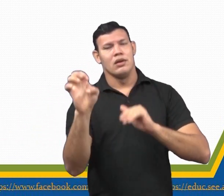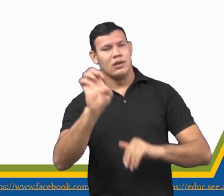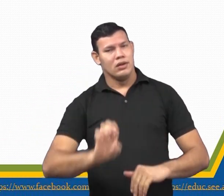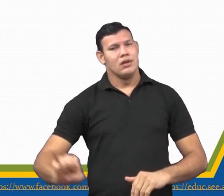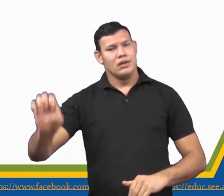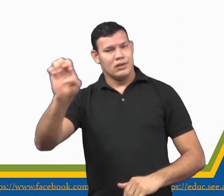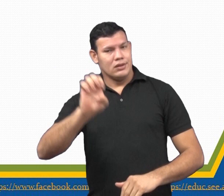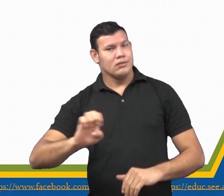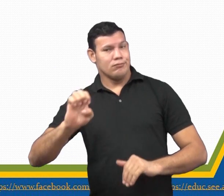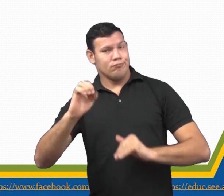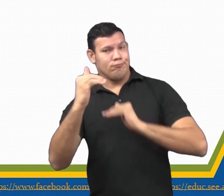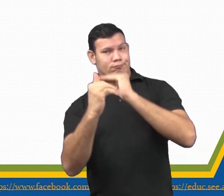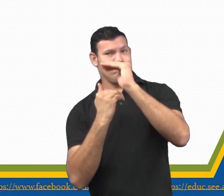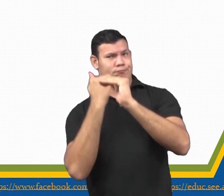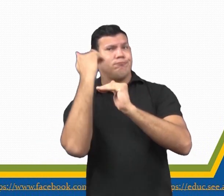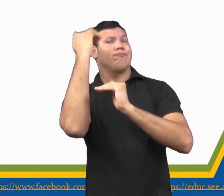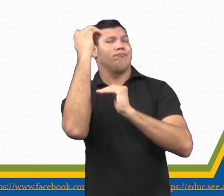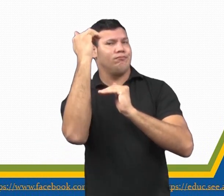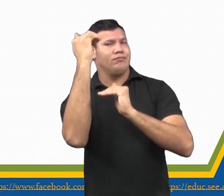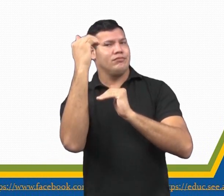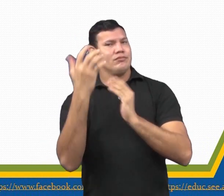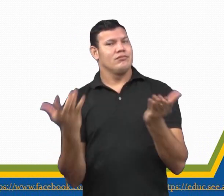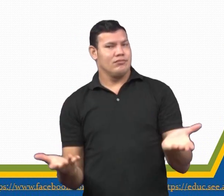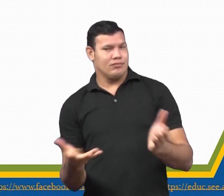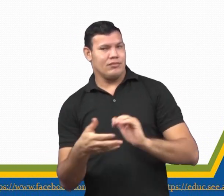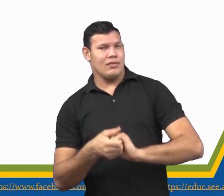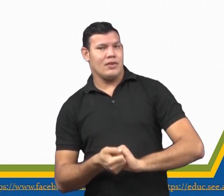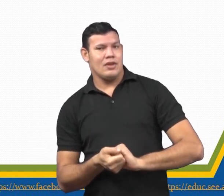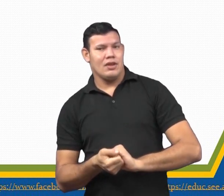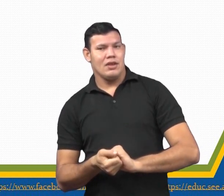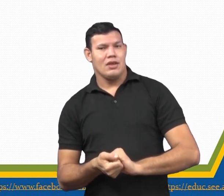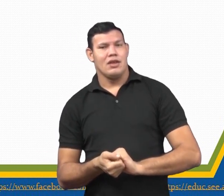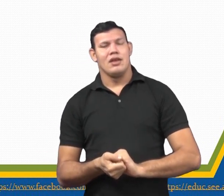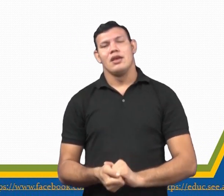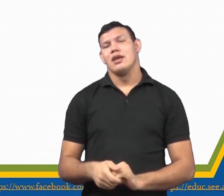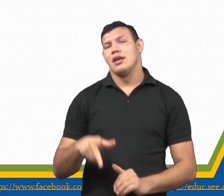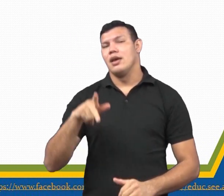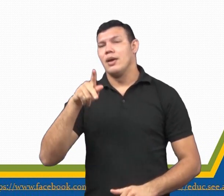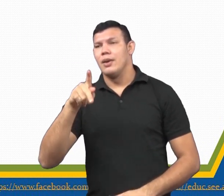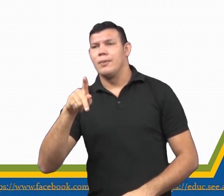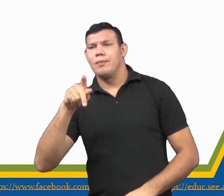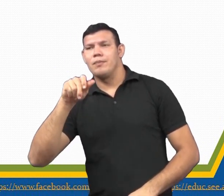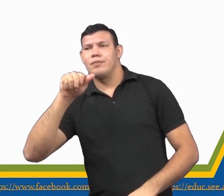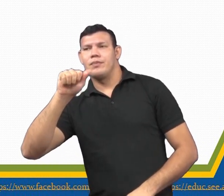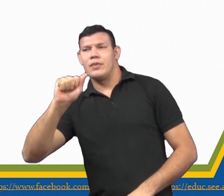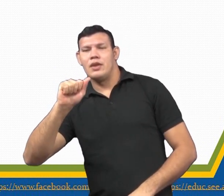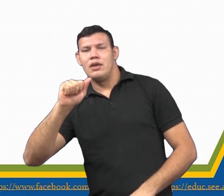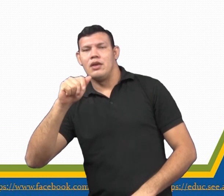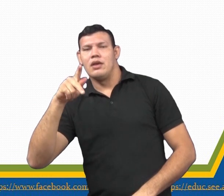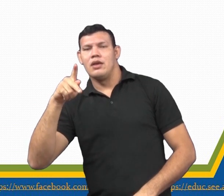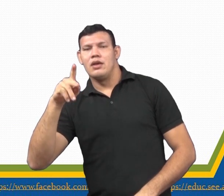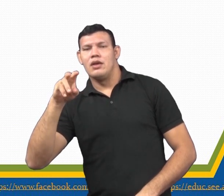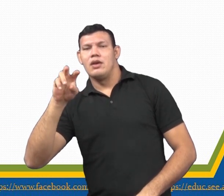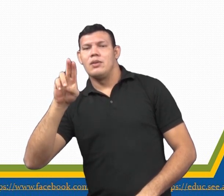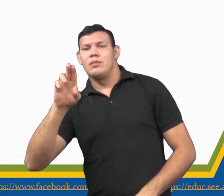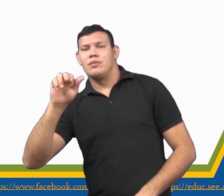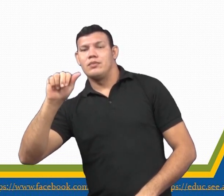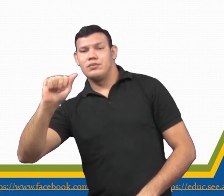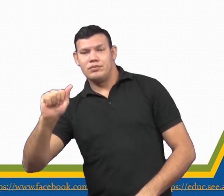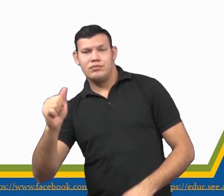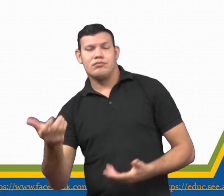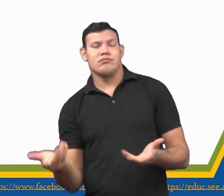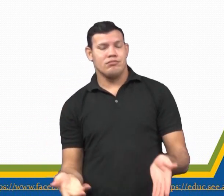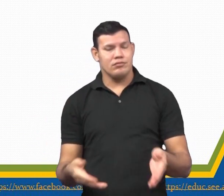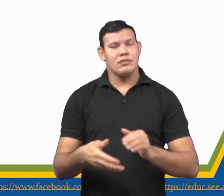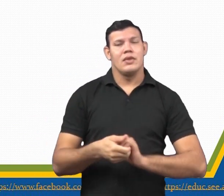países desenvolvidos. Papua Nova Guiné, Polinésia e Micronésia, por outro lado, como foi